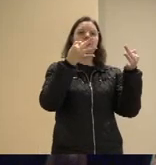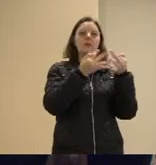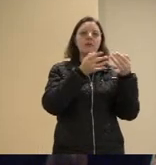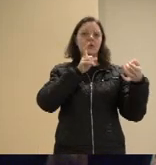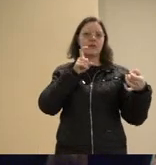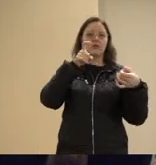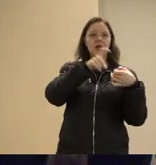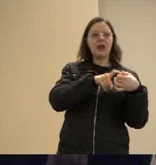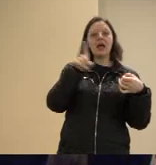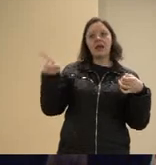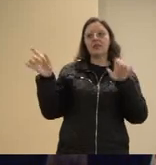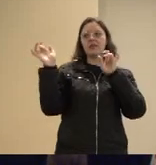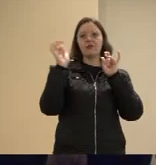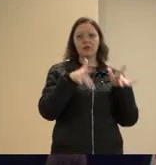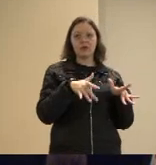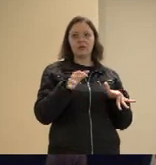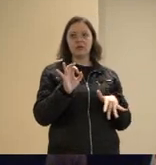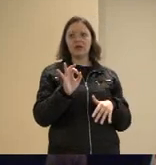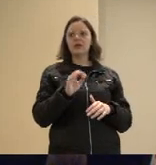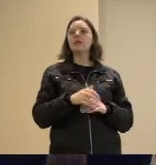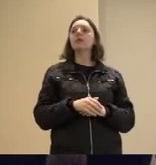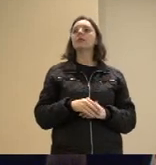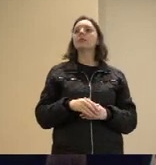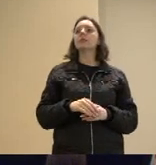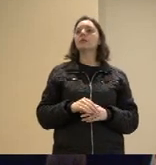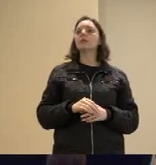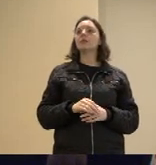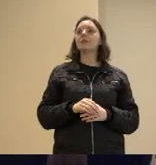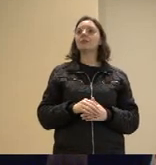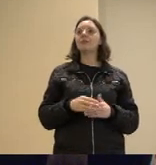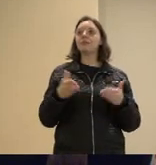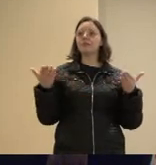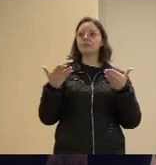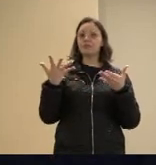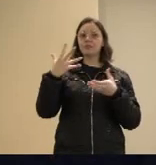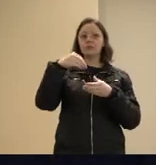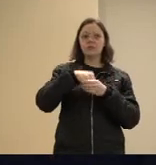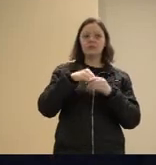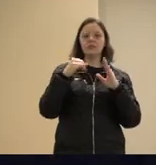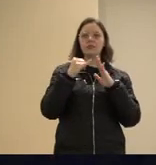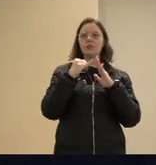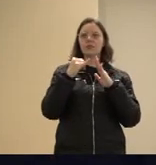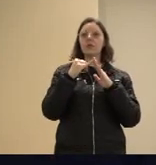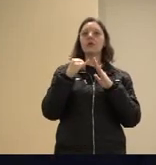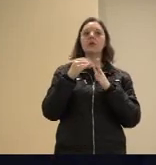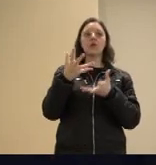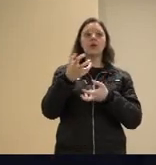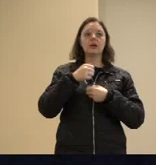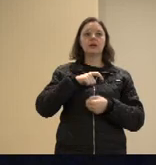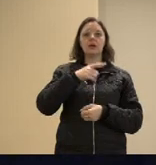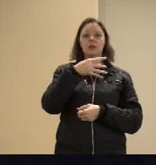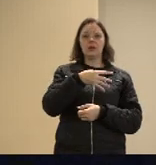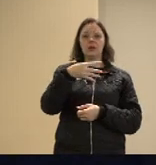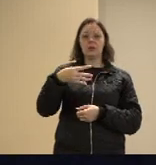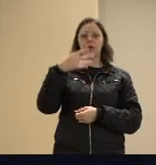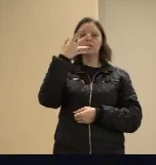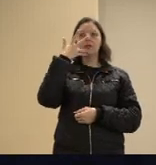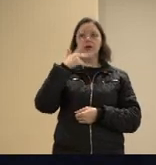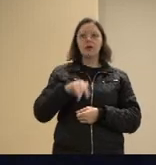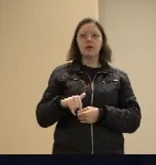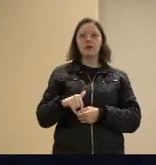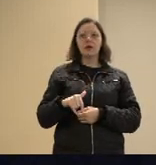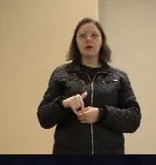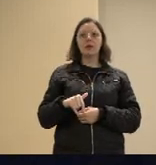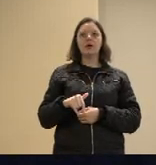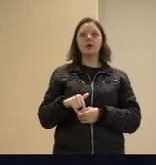considera o retorno de devolução. E hoje, dentre as crianças acolhidas, nós temos 44 crianças que, ou situações